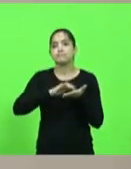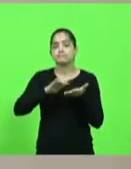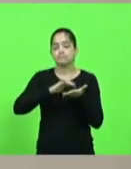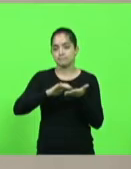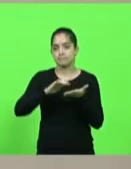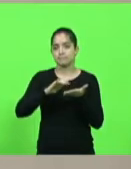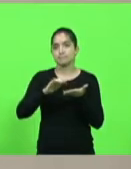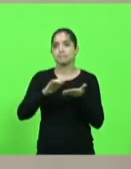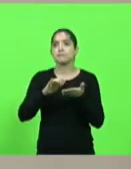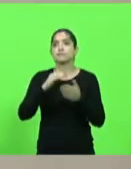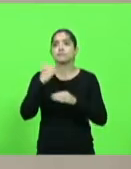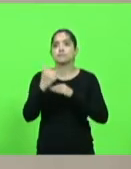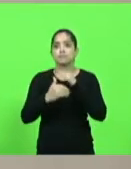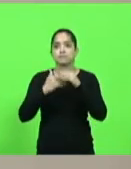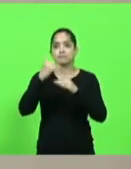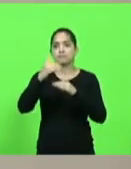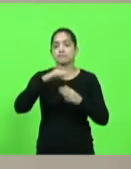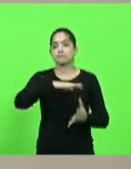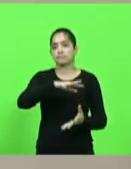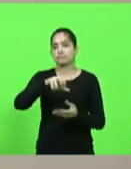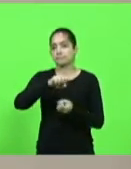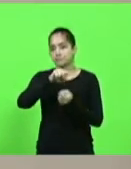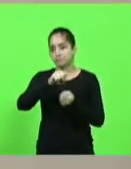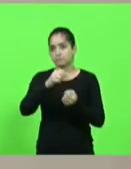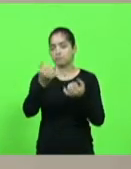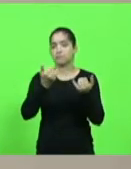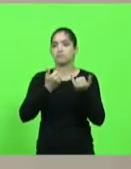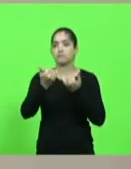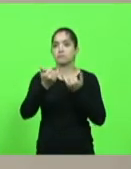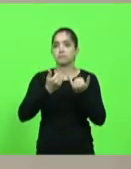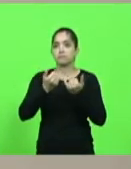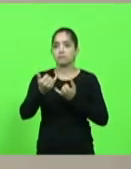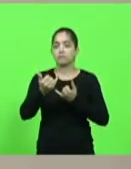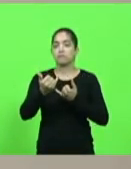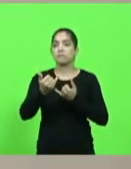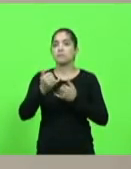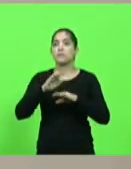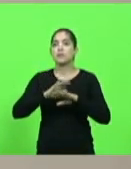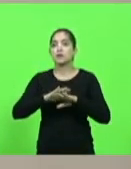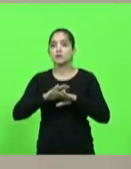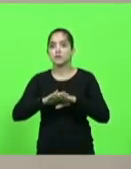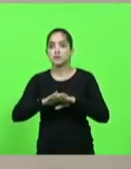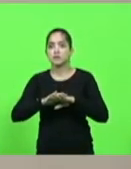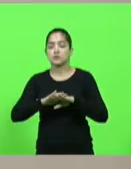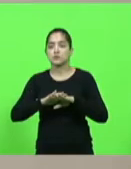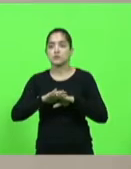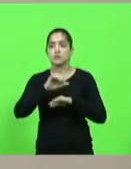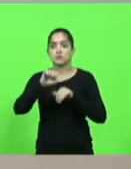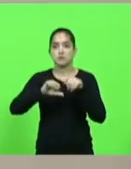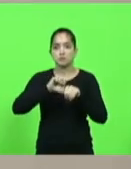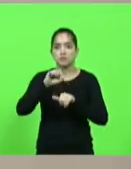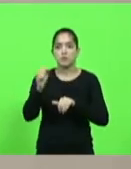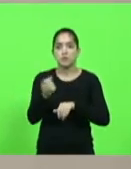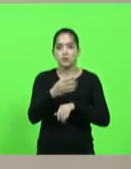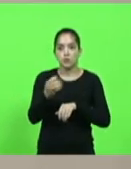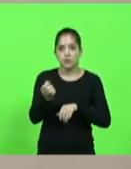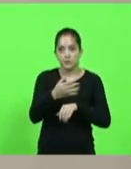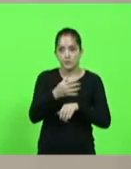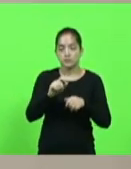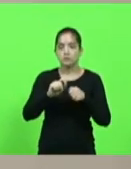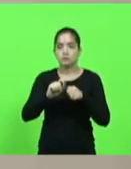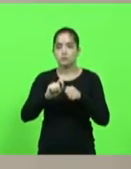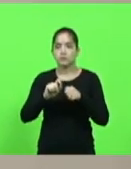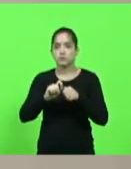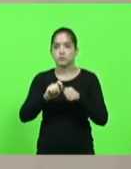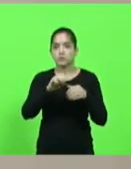Desenvolvimento Econômico Sustentável, informações acerca das ações concretas em termos de inovação que o Estado tem realizado em prol